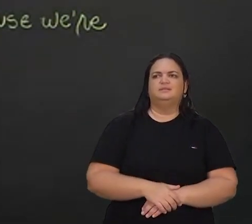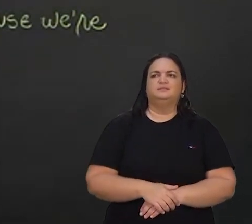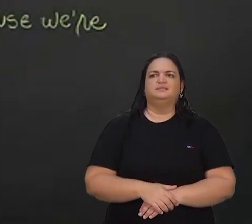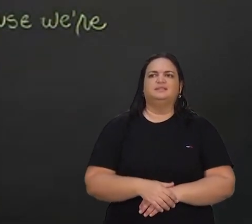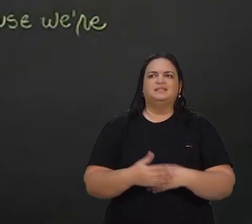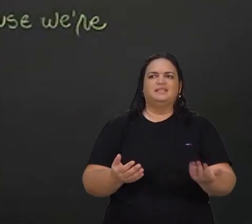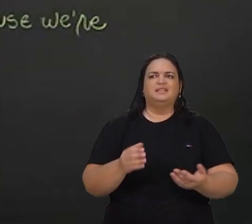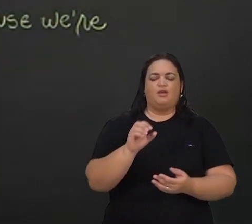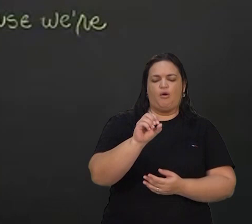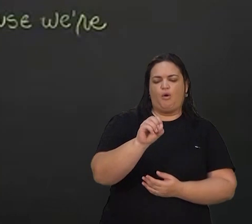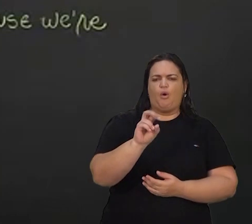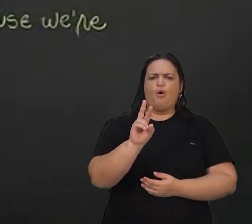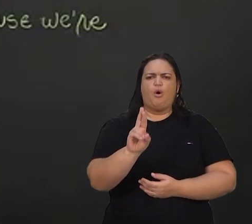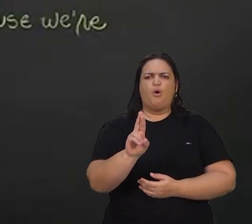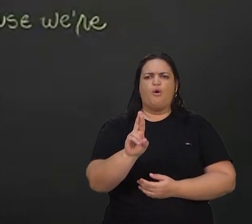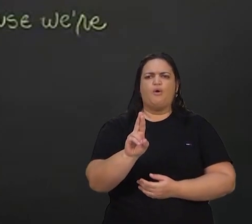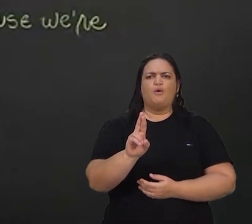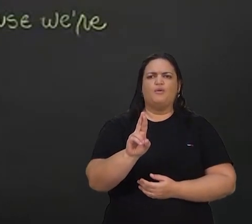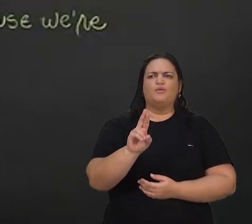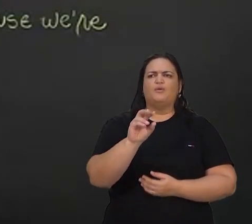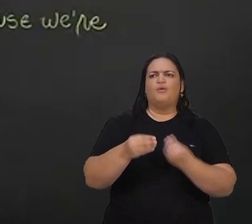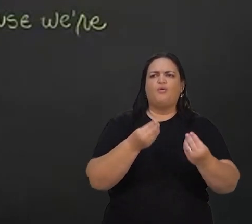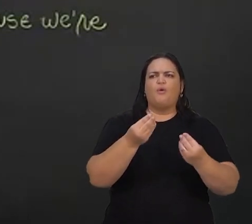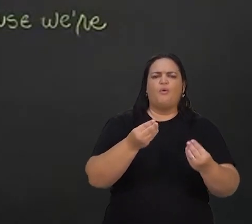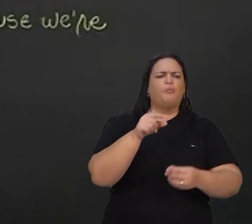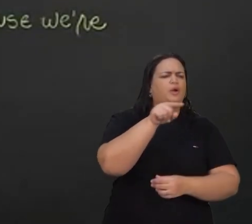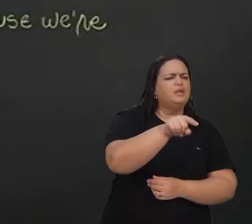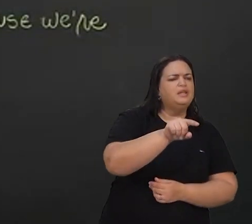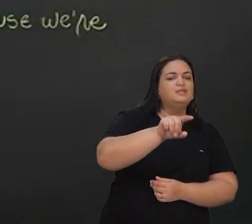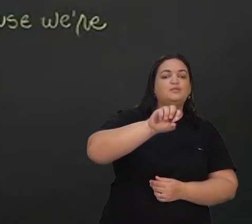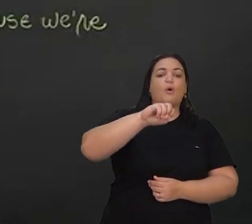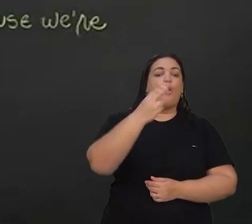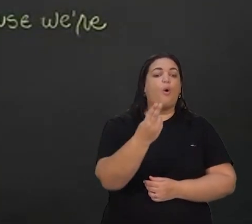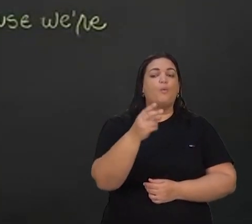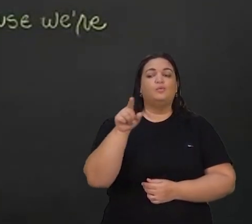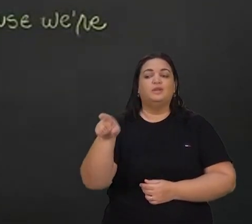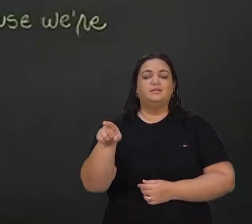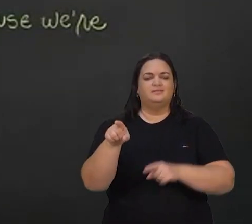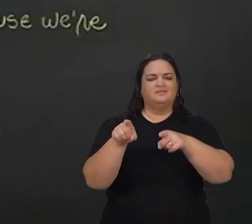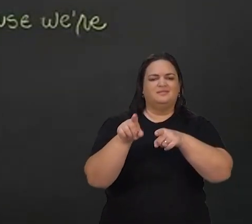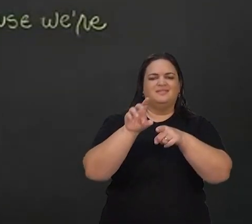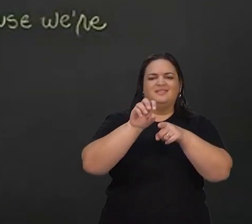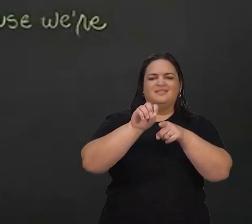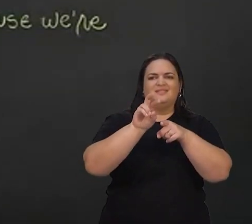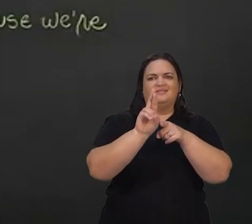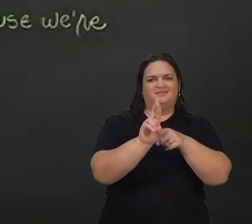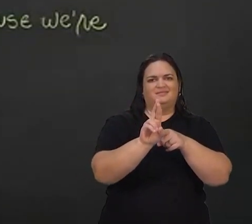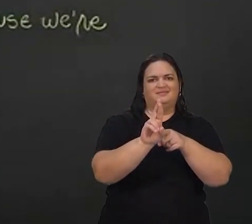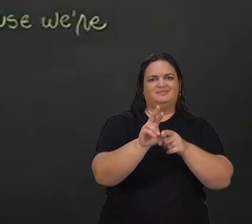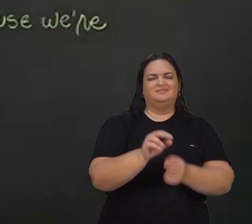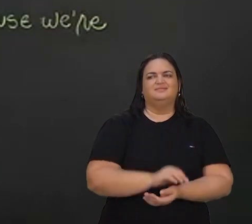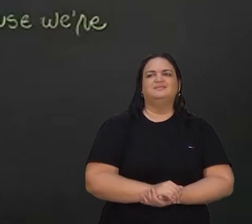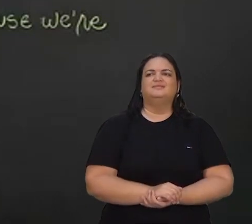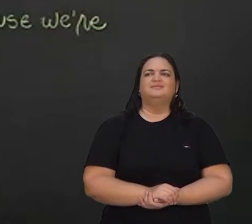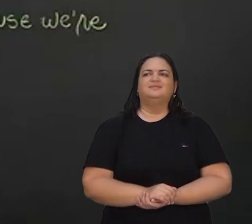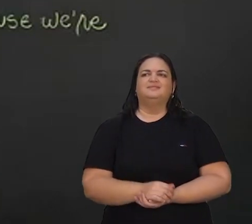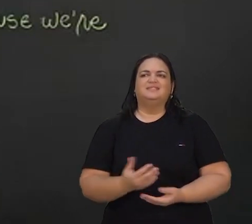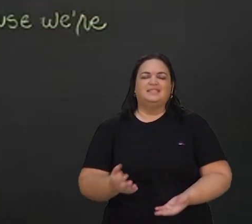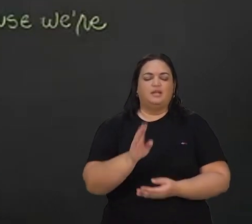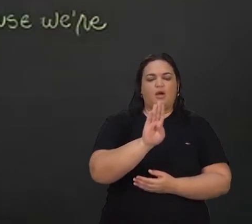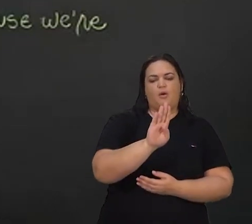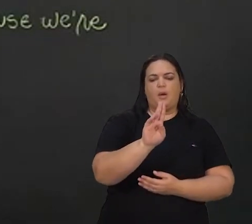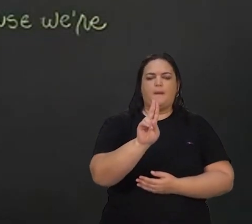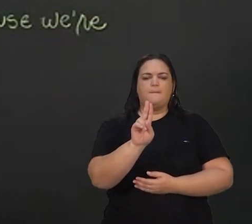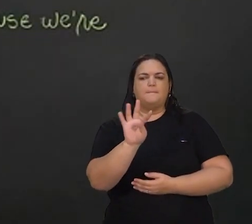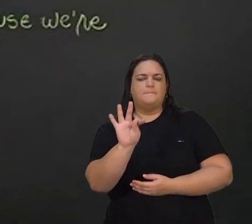fish? Aqui, ó, tô dando uma alternativa. É isso ou aquilo? Tenho também I wanna watch TV,